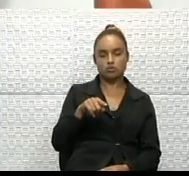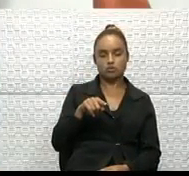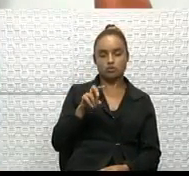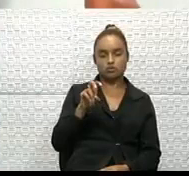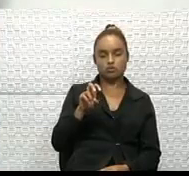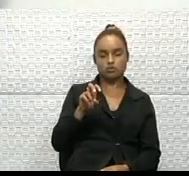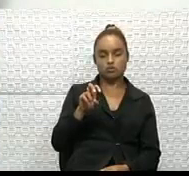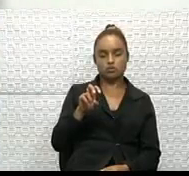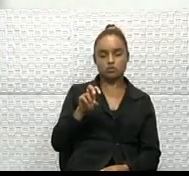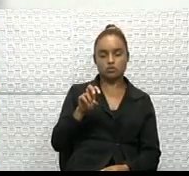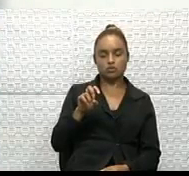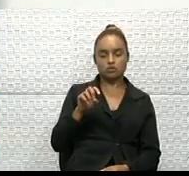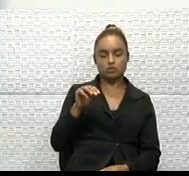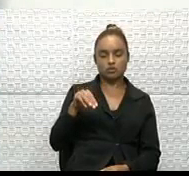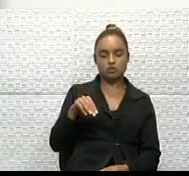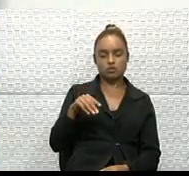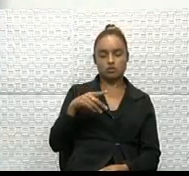4,5 M+.